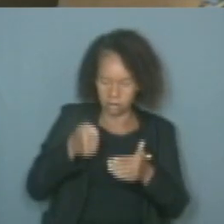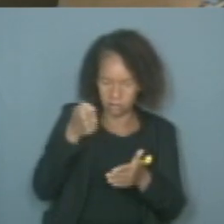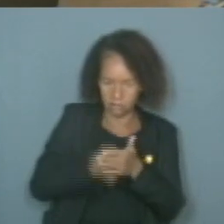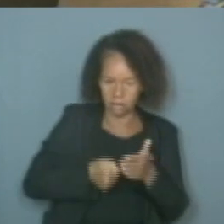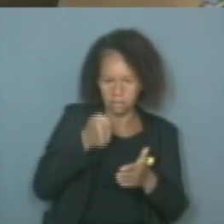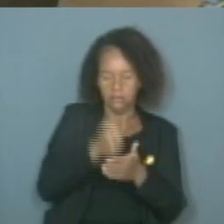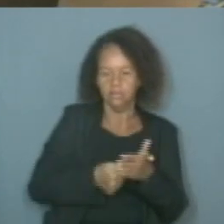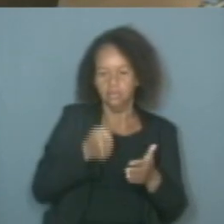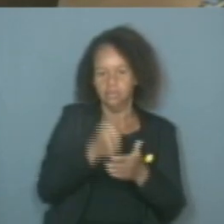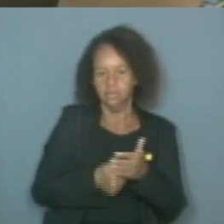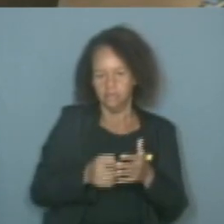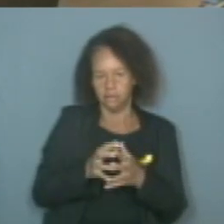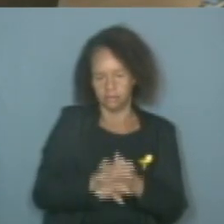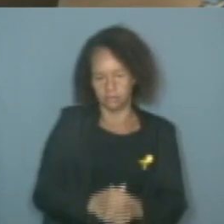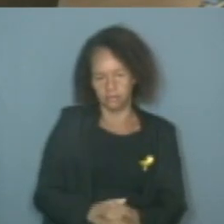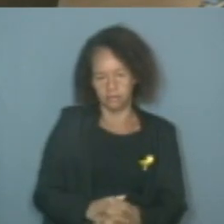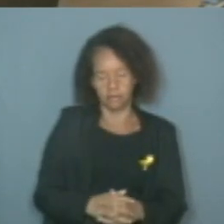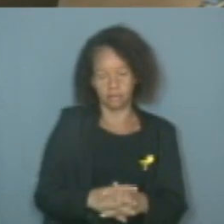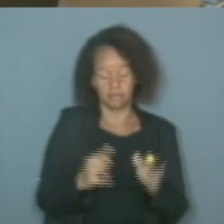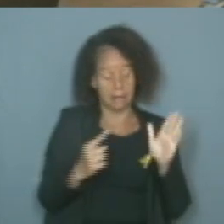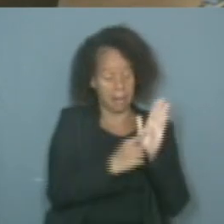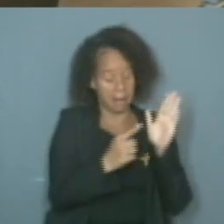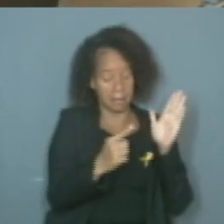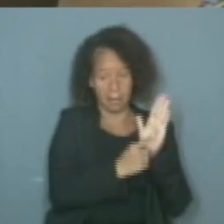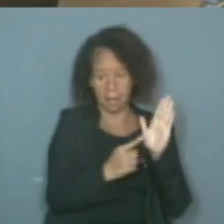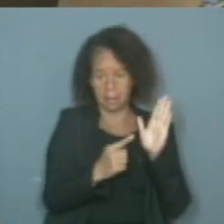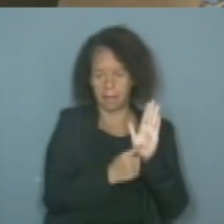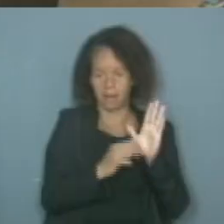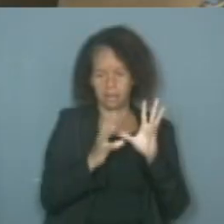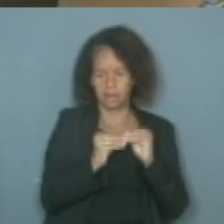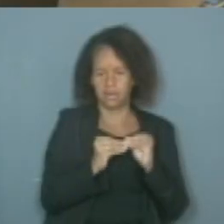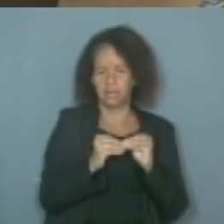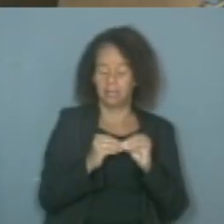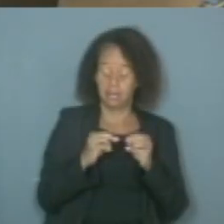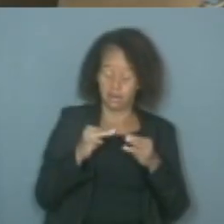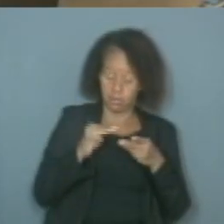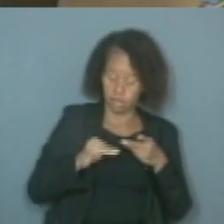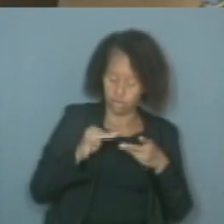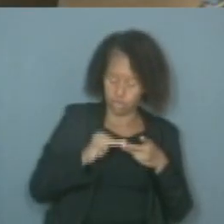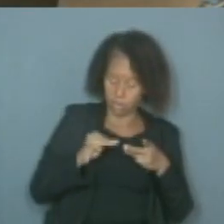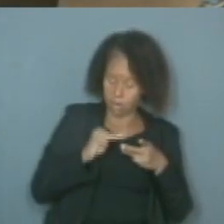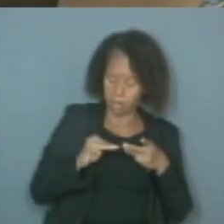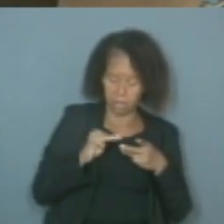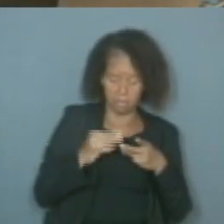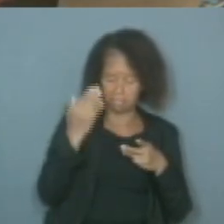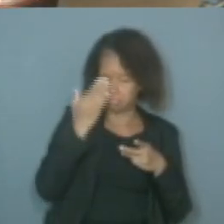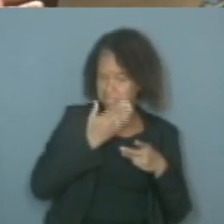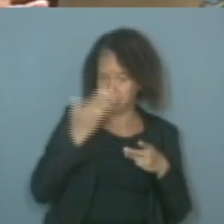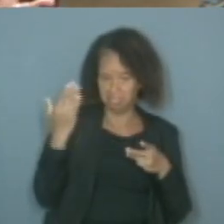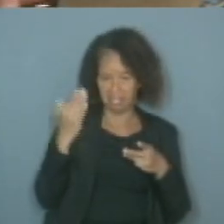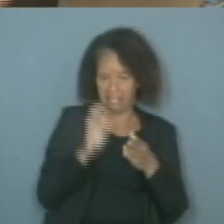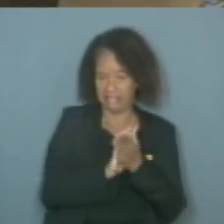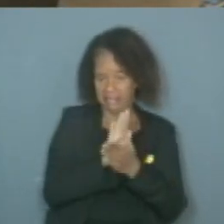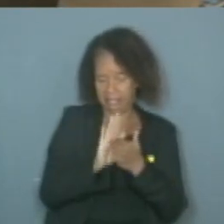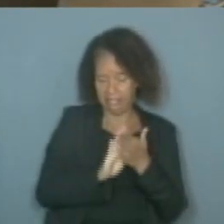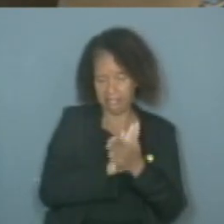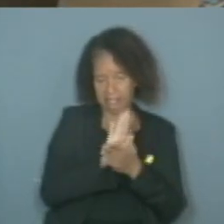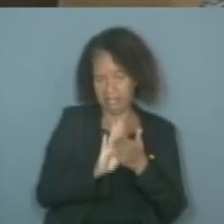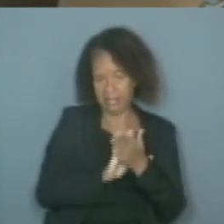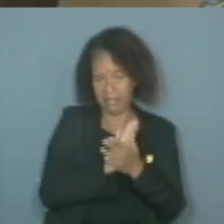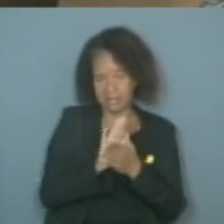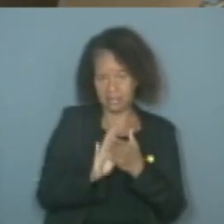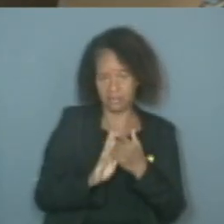isso, e as denúncias que foram feitas pelo Ministério Público, viu que não se tornou em nada, só